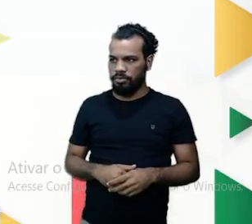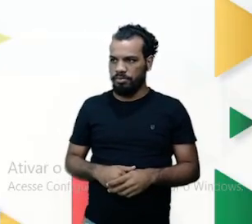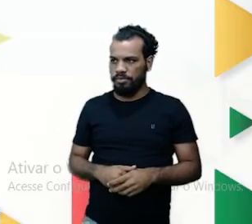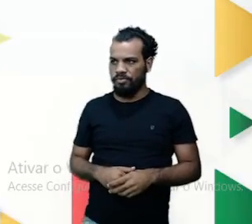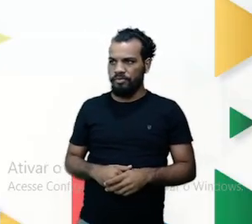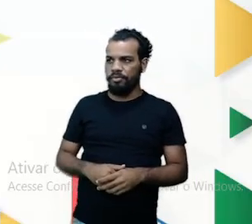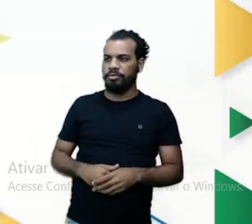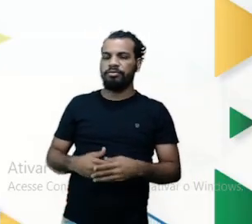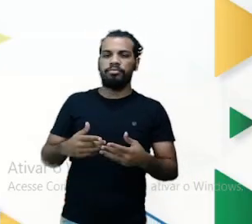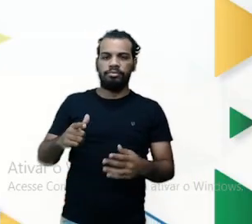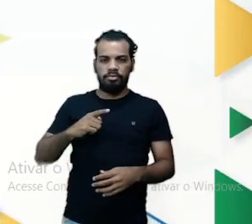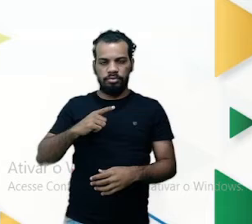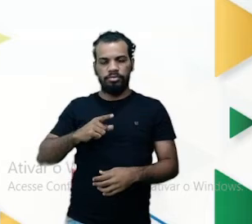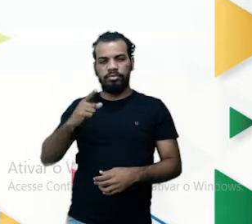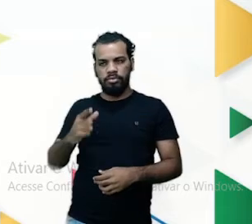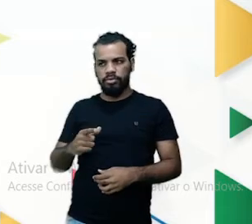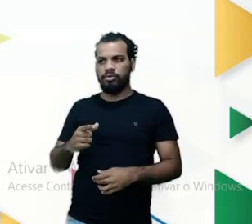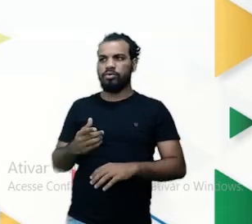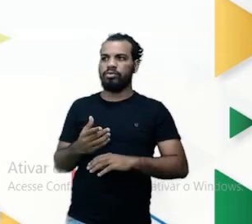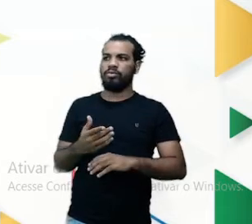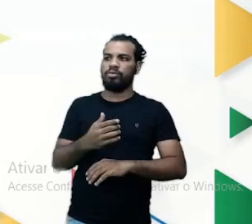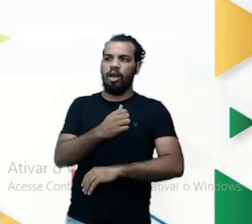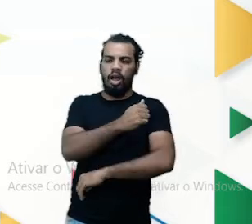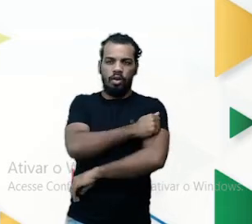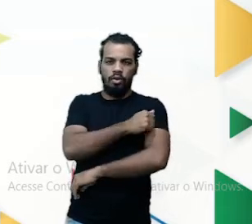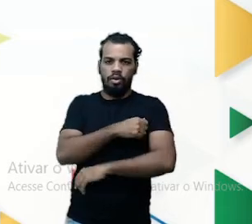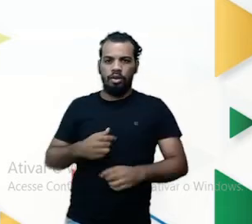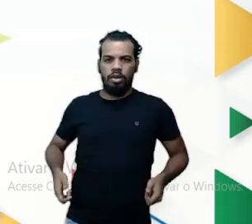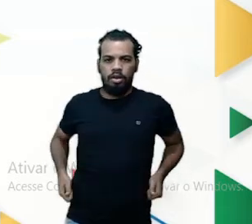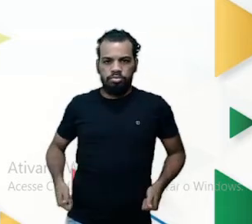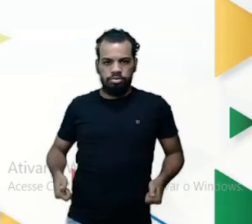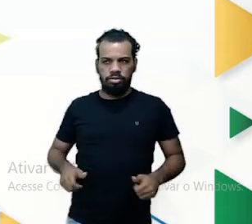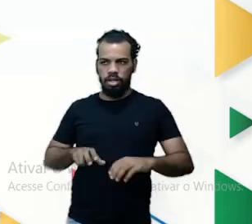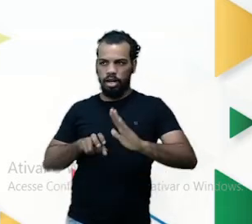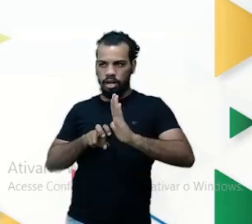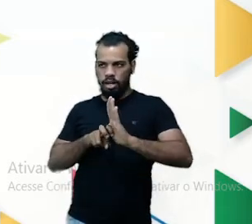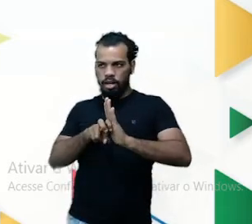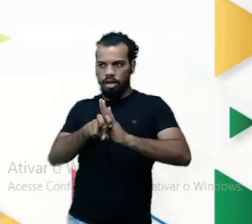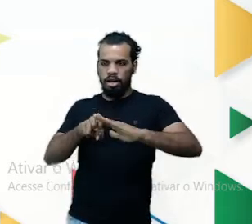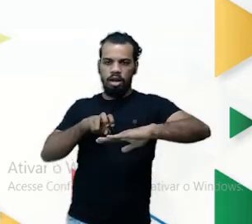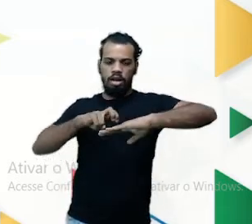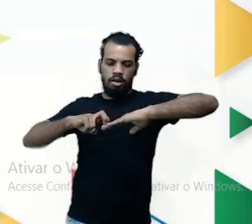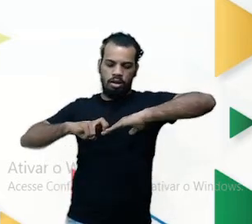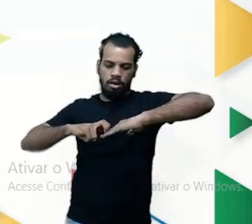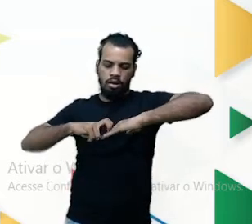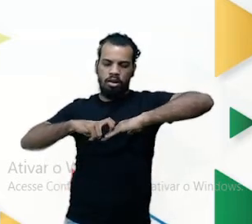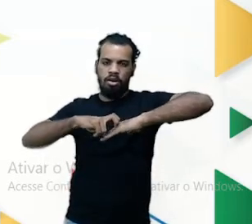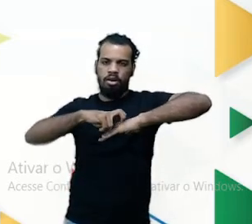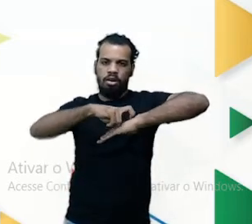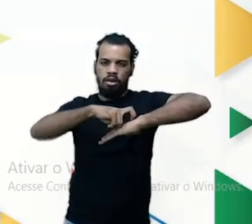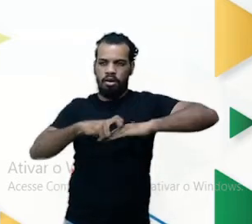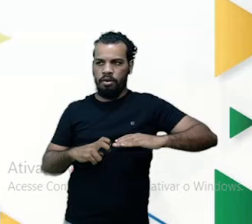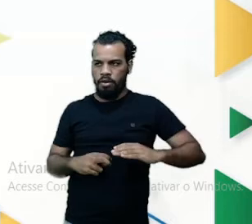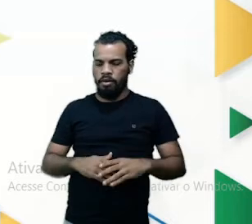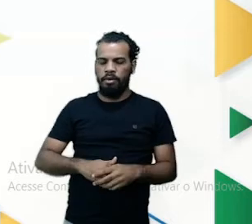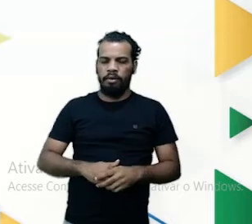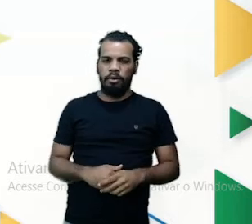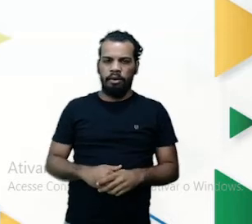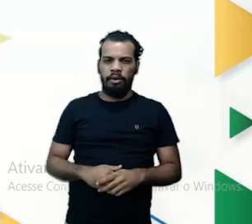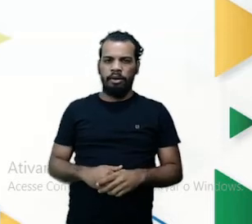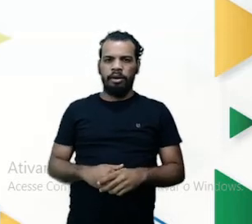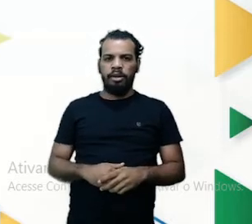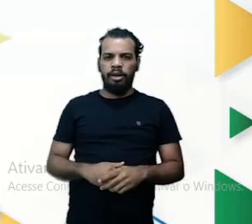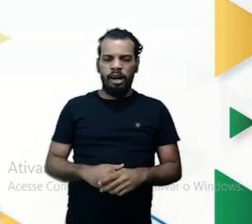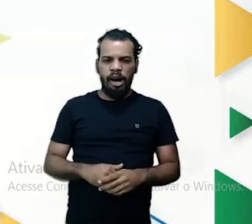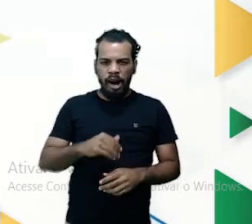gente tem justamente o aluno que está subindo essa rampa, que é praticamente a mesma altura que estivesse subindo